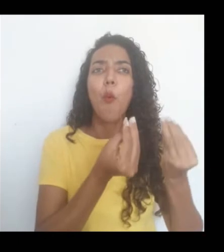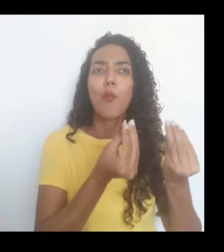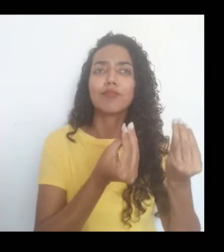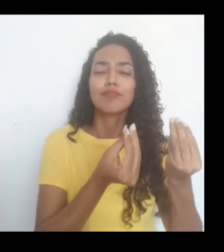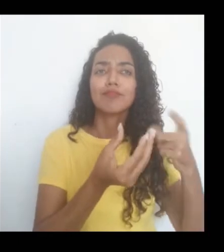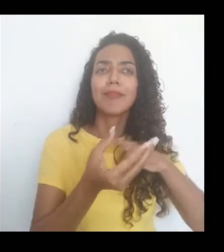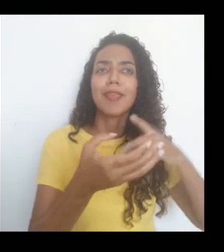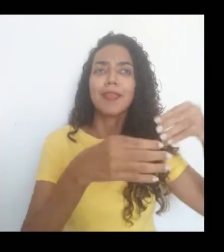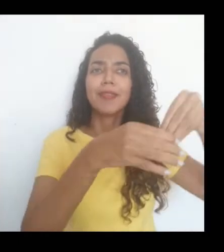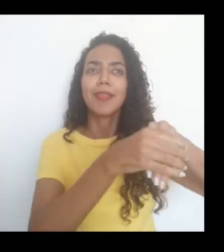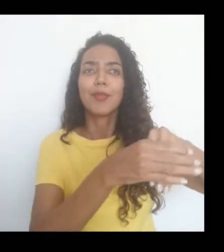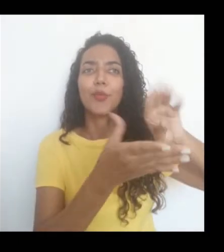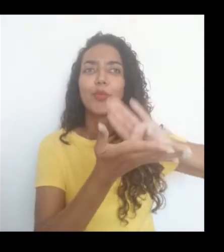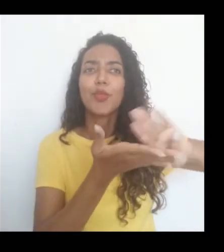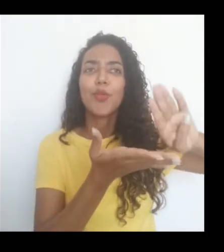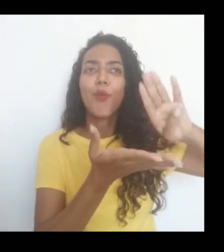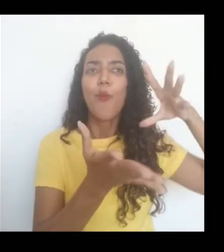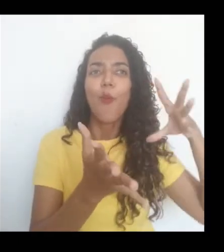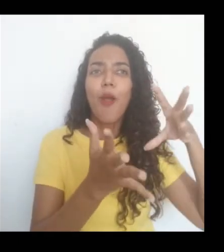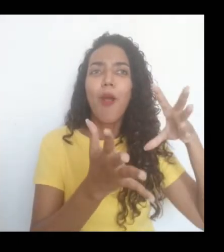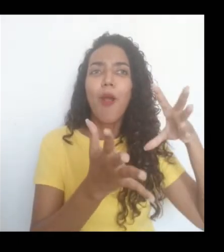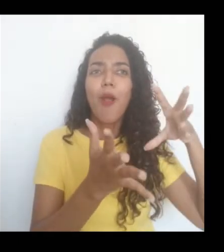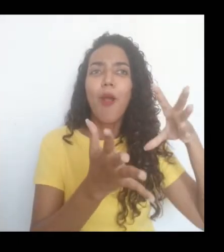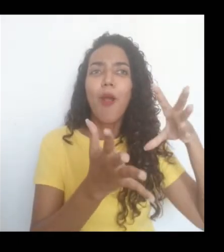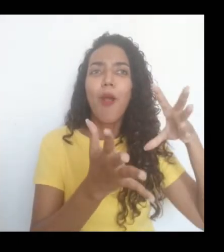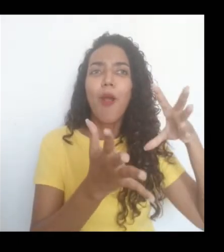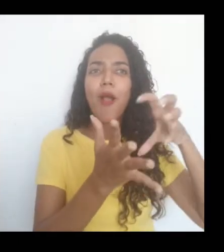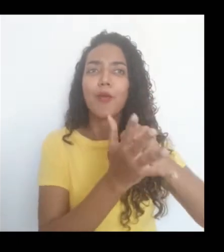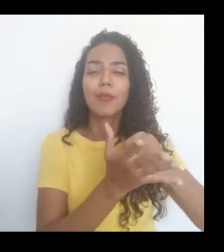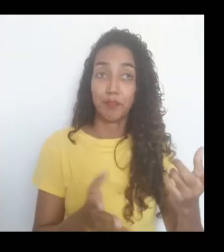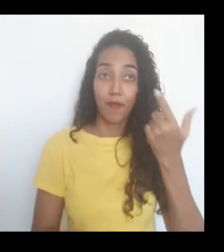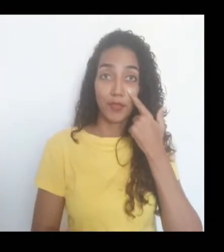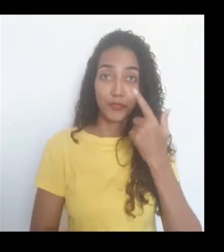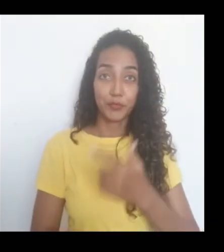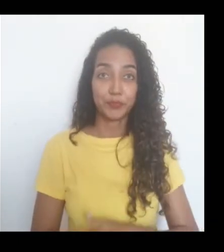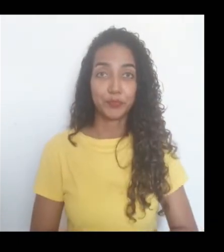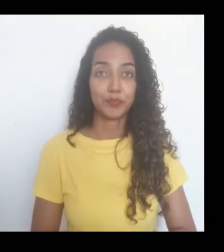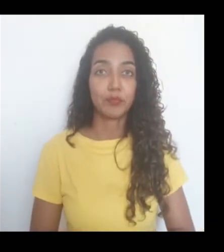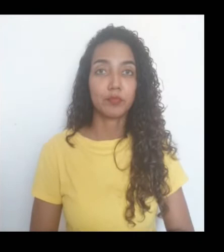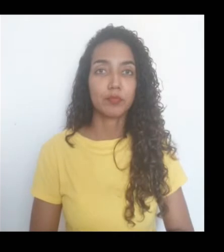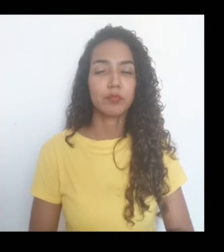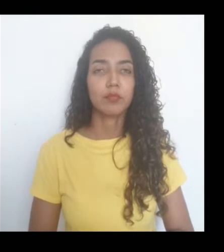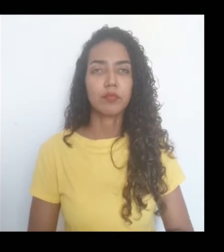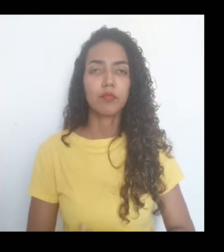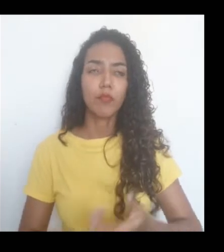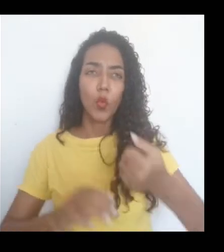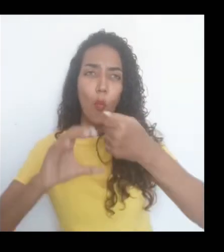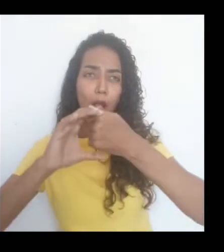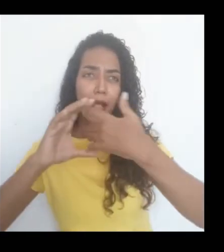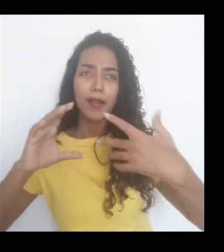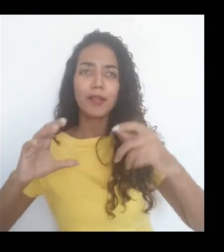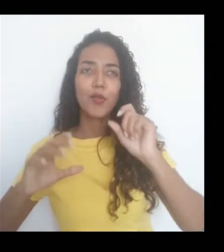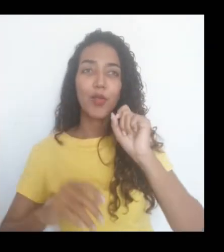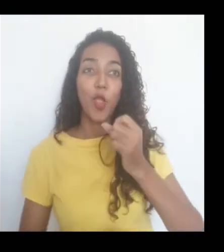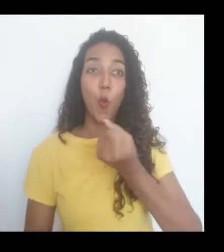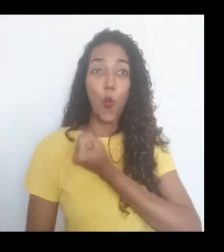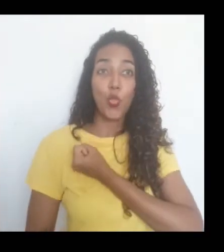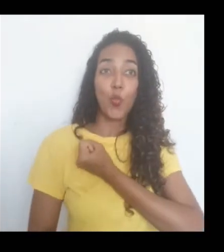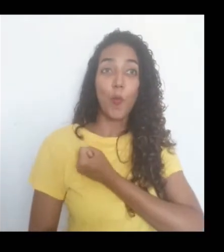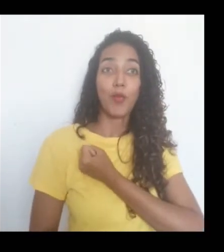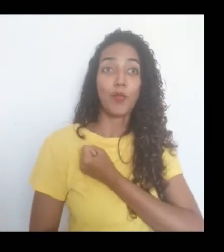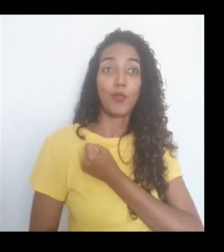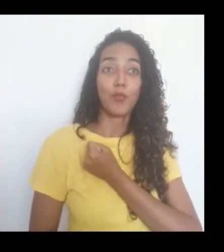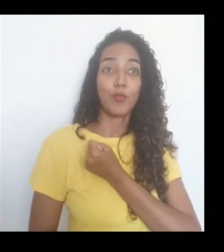explicitar de uma conta bancária? Bom, uma das propriedades seria o número da conta, a outra propriedade,